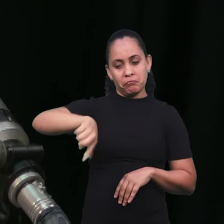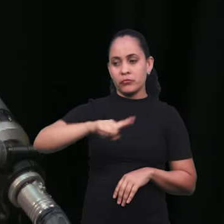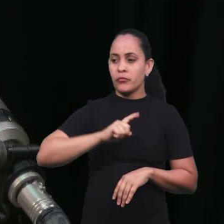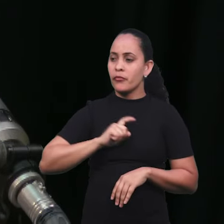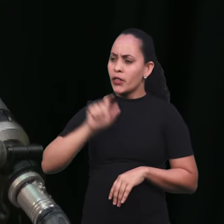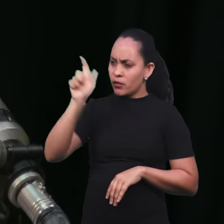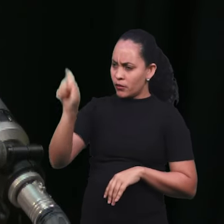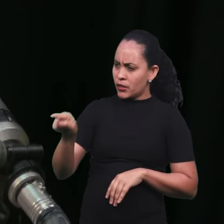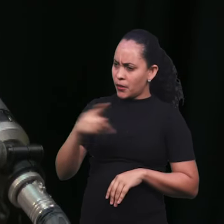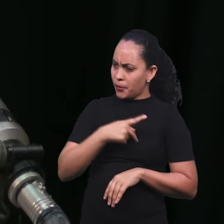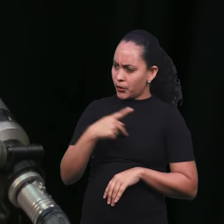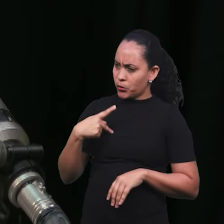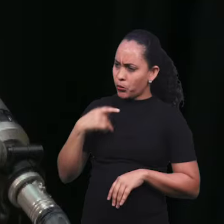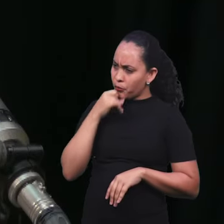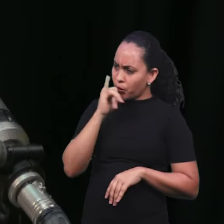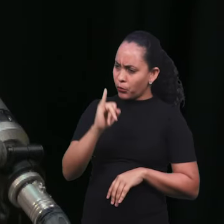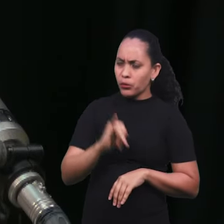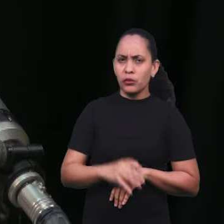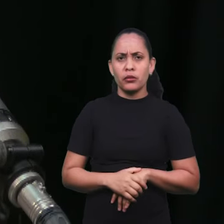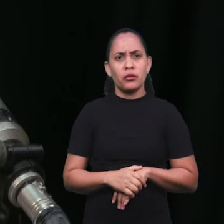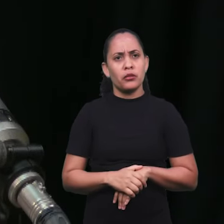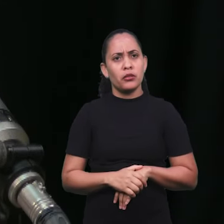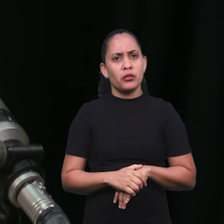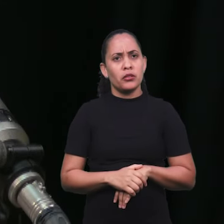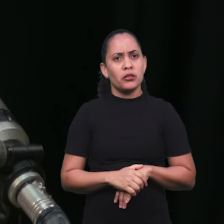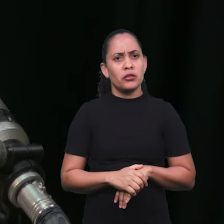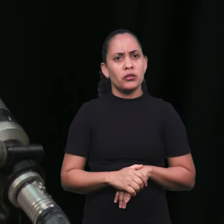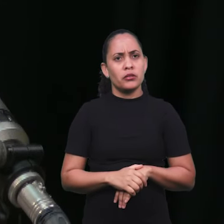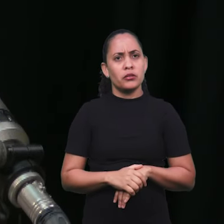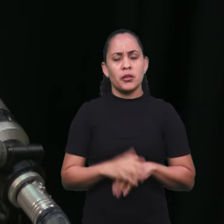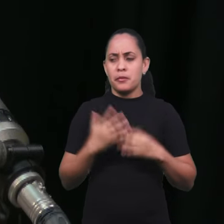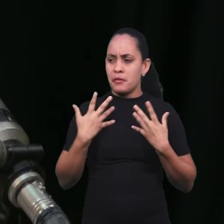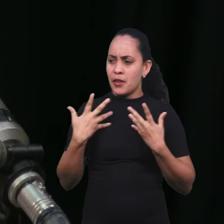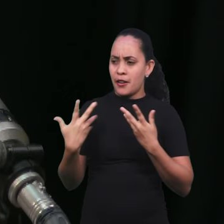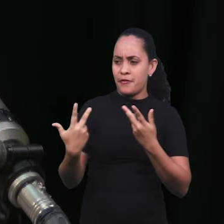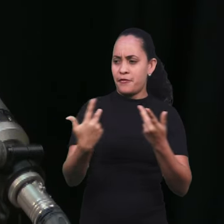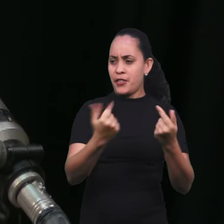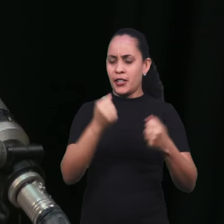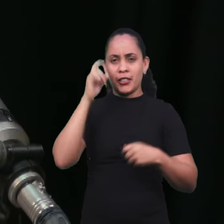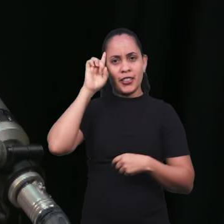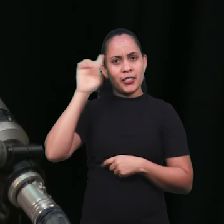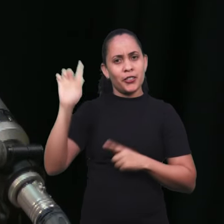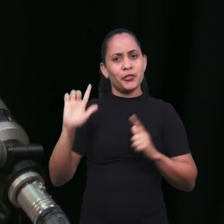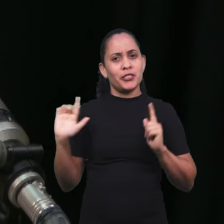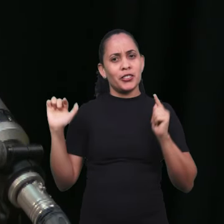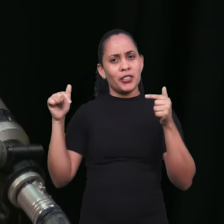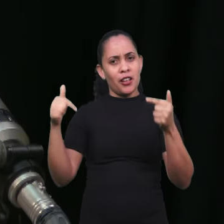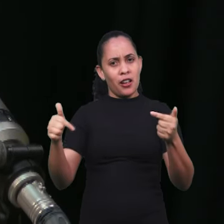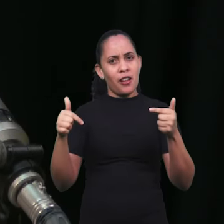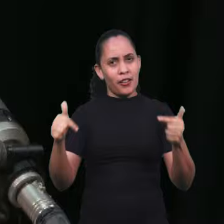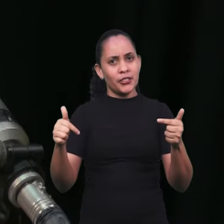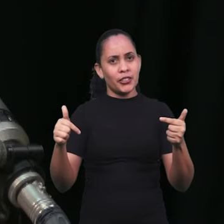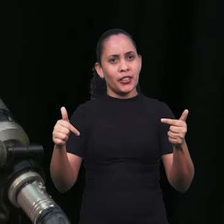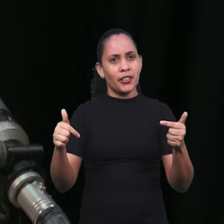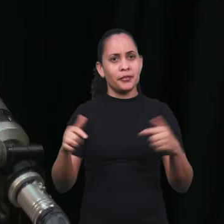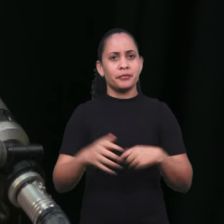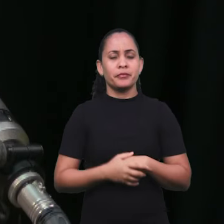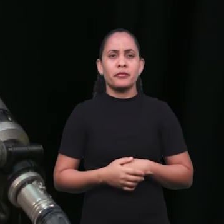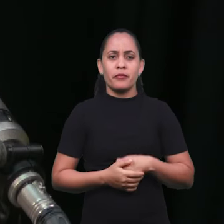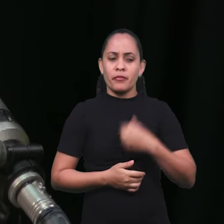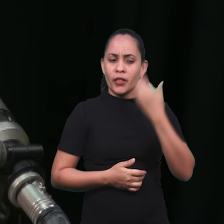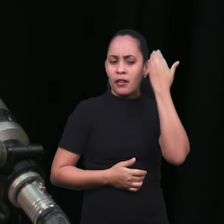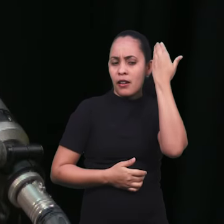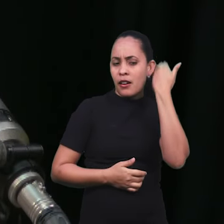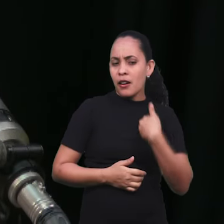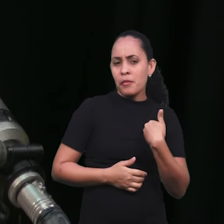vocês, acho que foi você, Wallace, que fez menção das grandes coisas que Deus queria fazer, né? Lhe tirarão ambas as